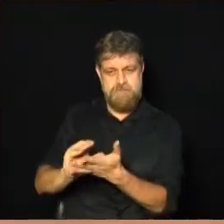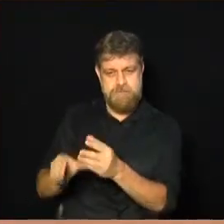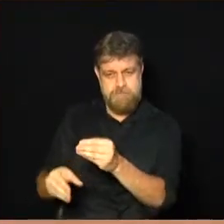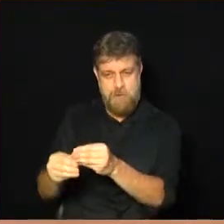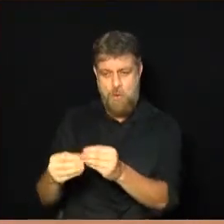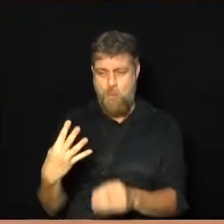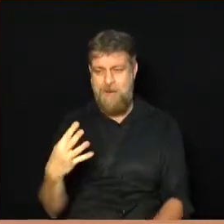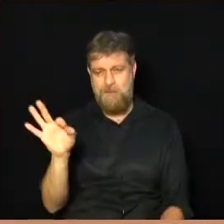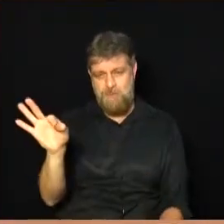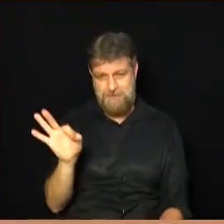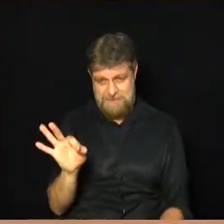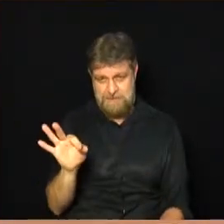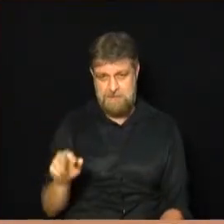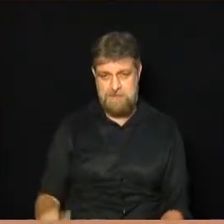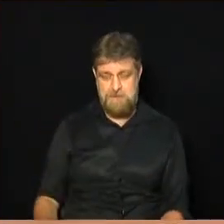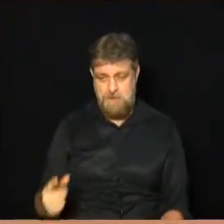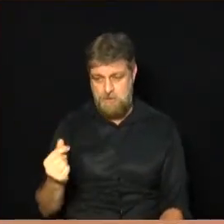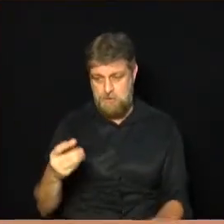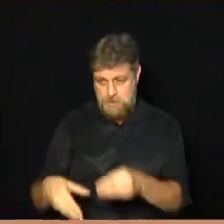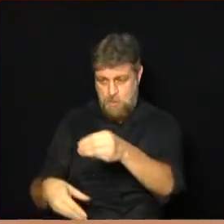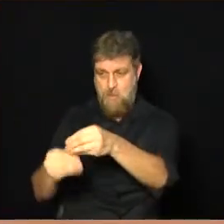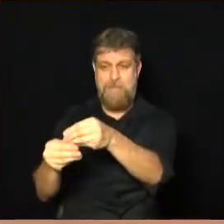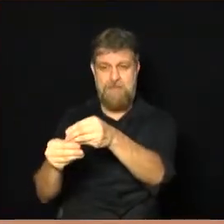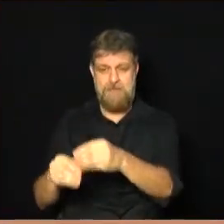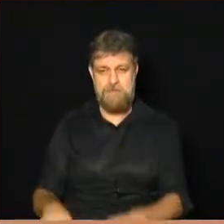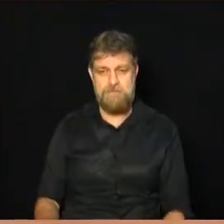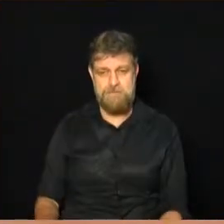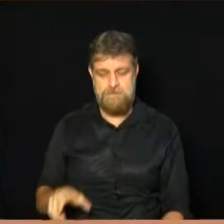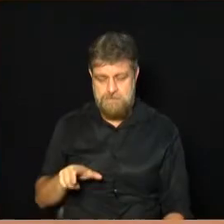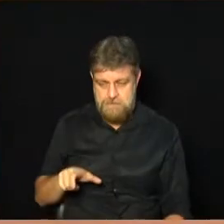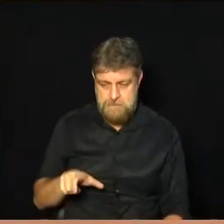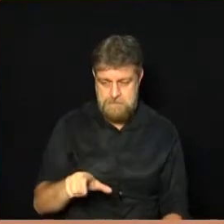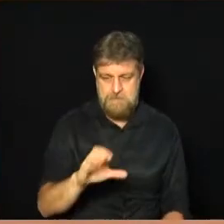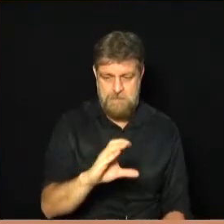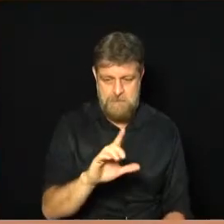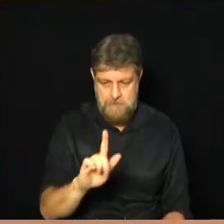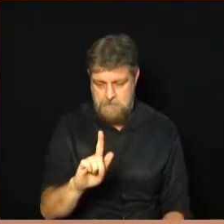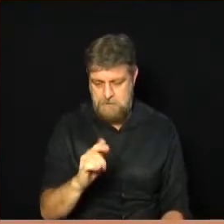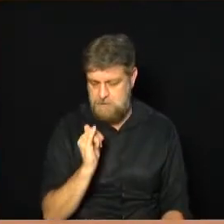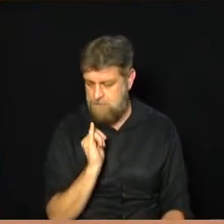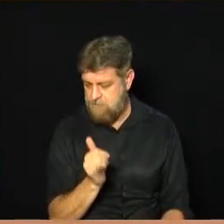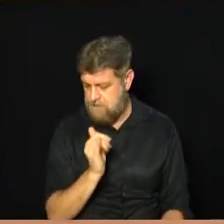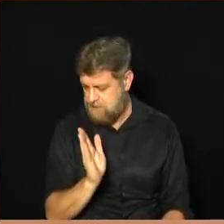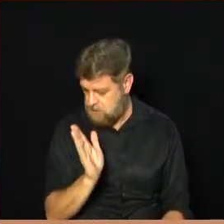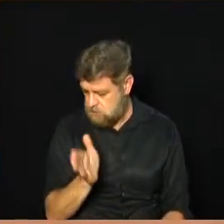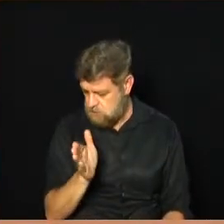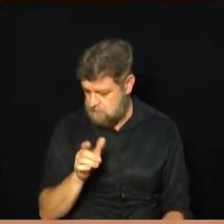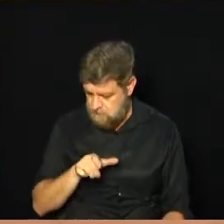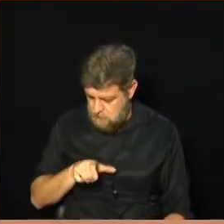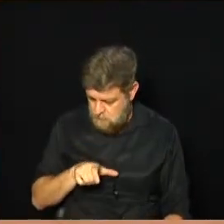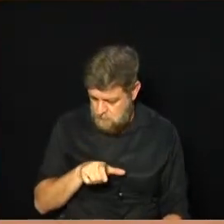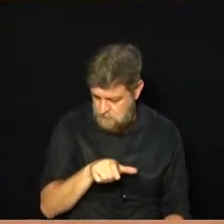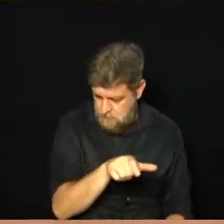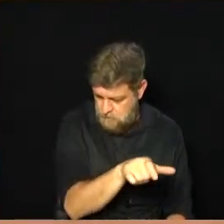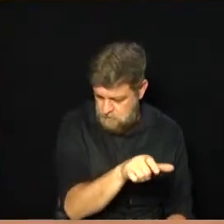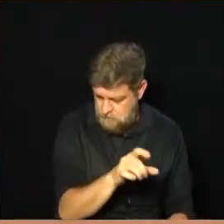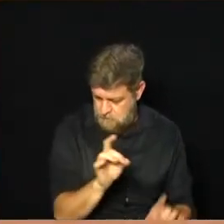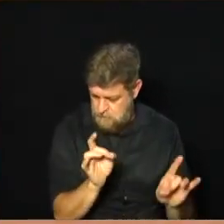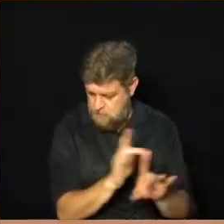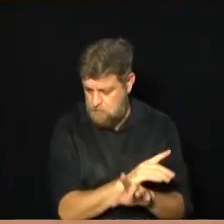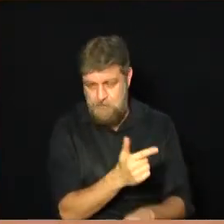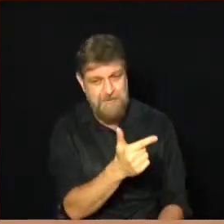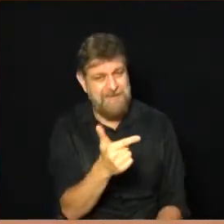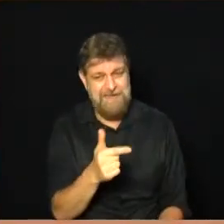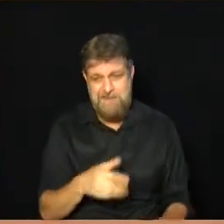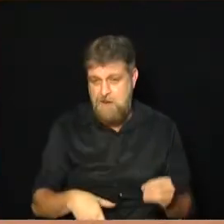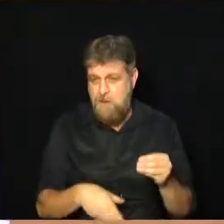4% do valor. O corredor Campo Grande é isso que eu mencionei. O corredor que já entregue, não tivemos